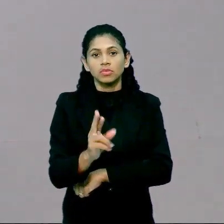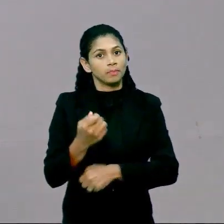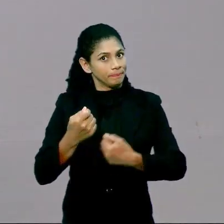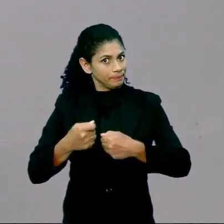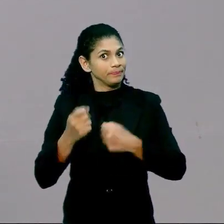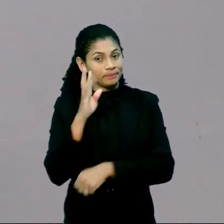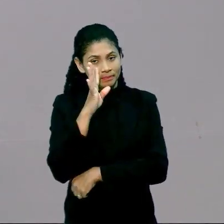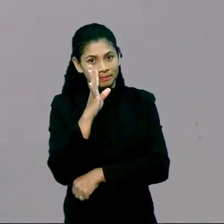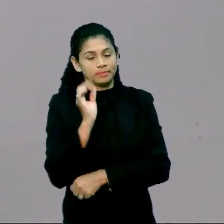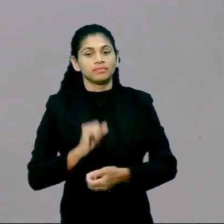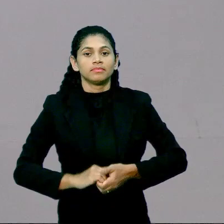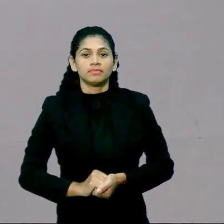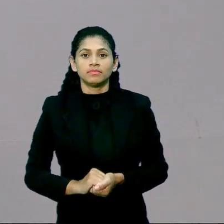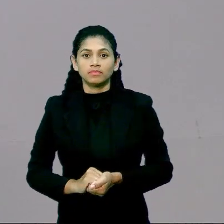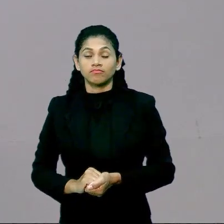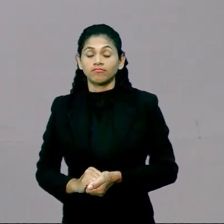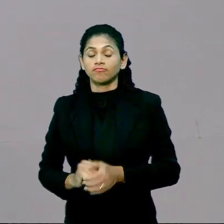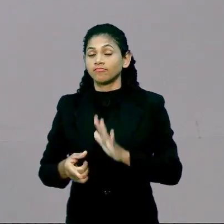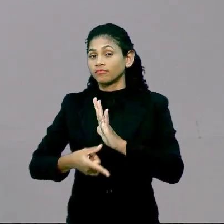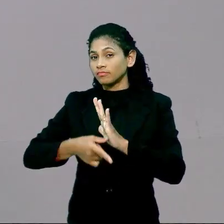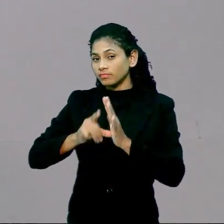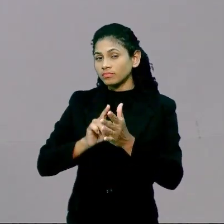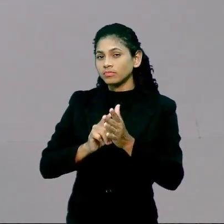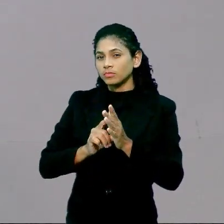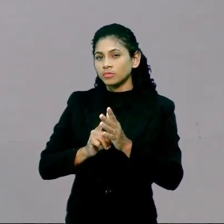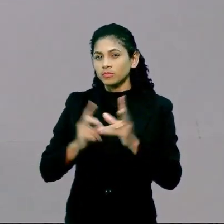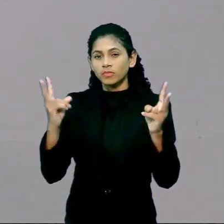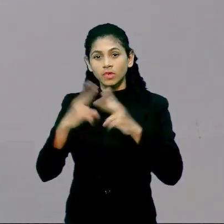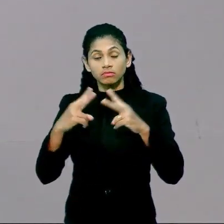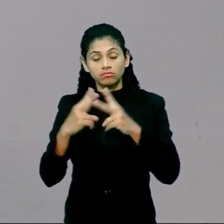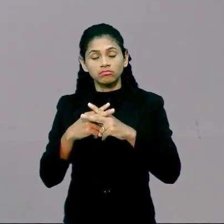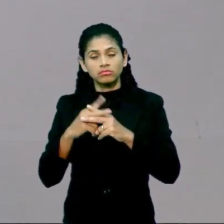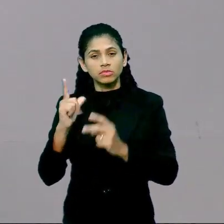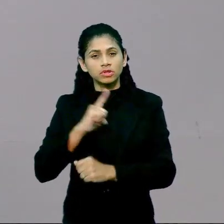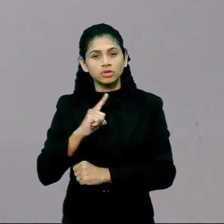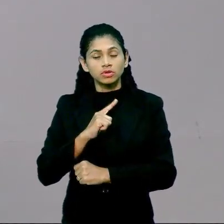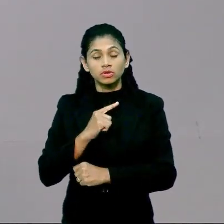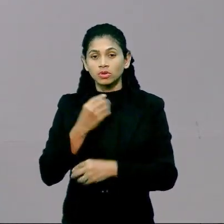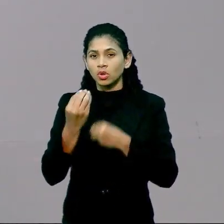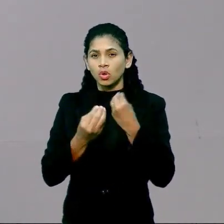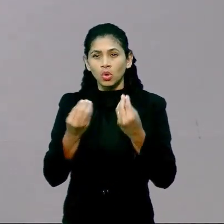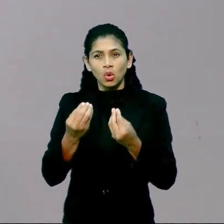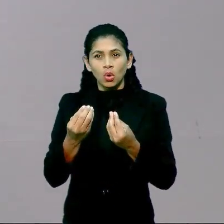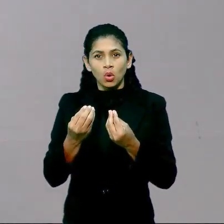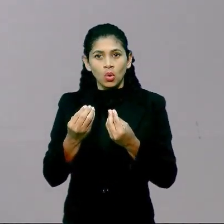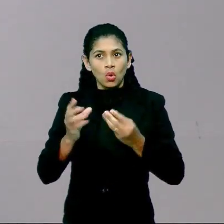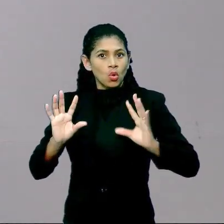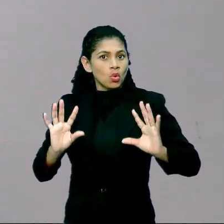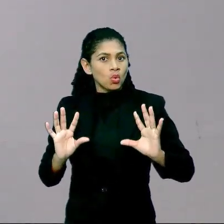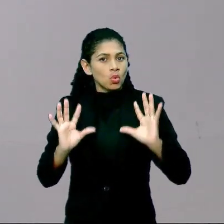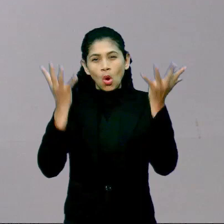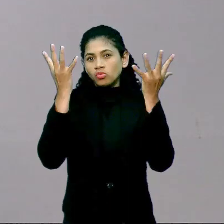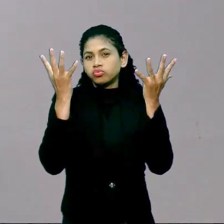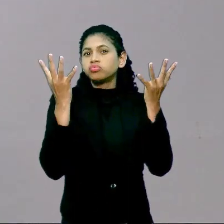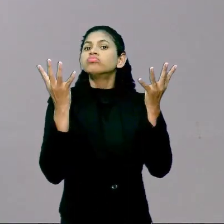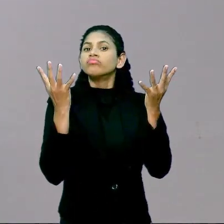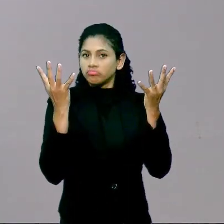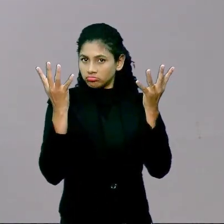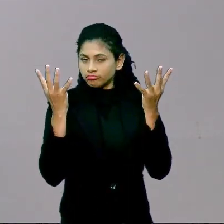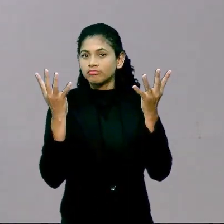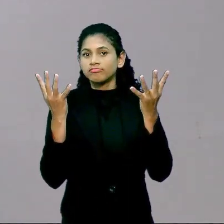as lutas eram tidas como show. E aí você deve dizer, nossa, que isso é tão